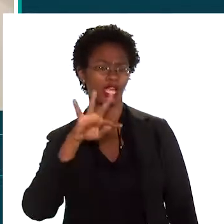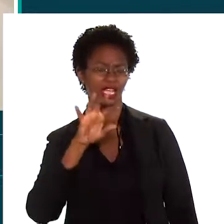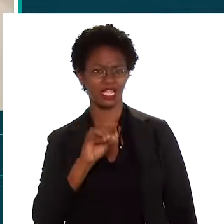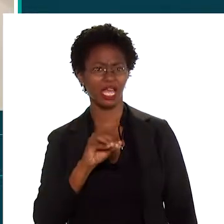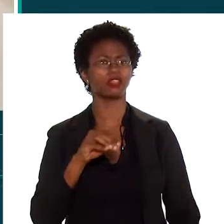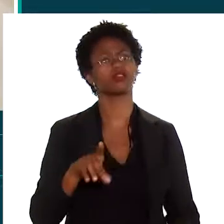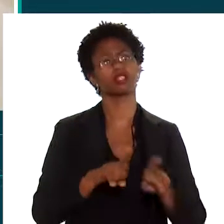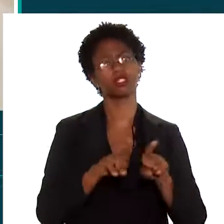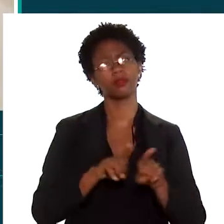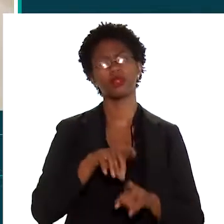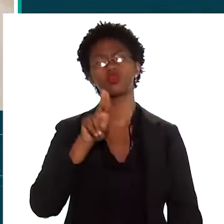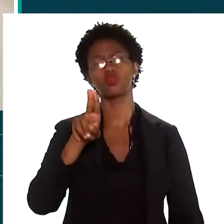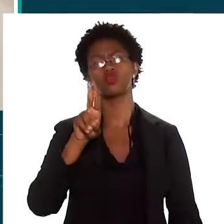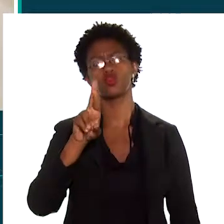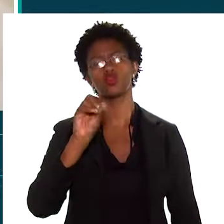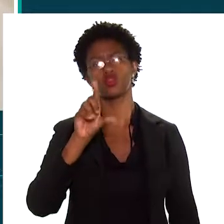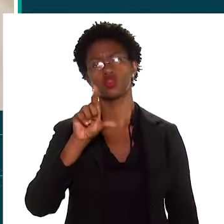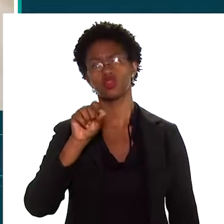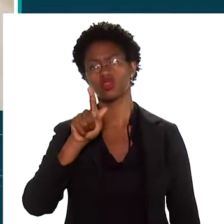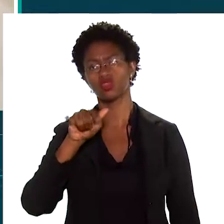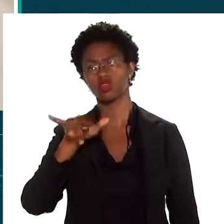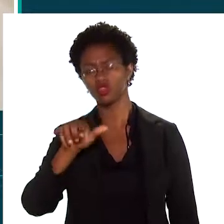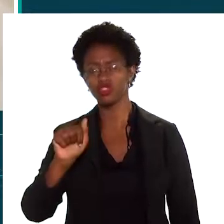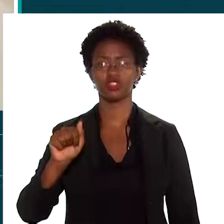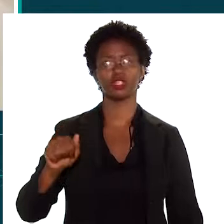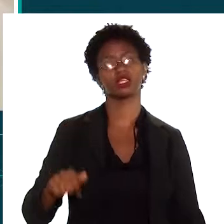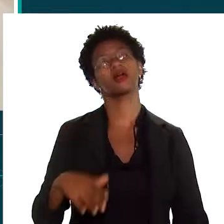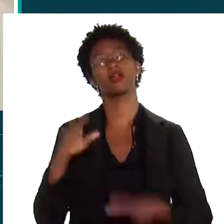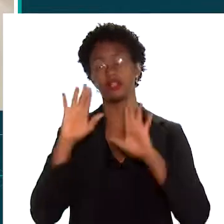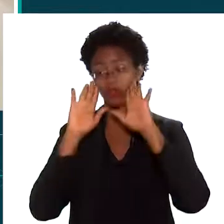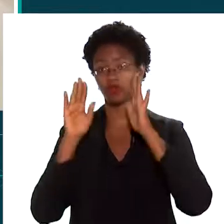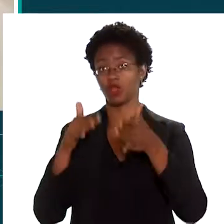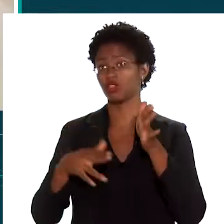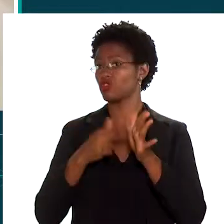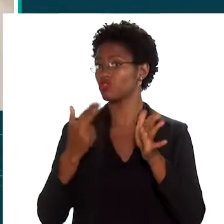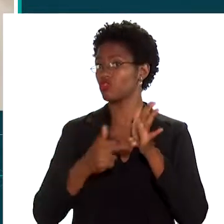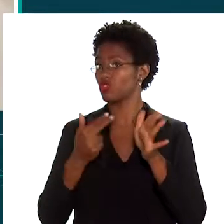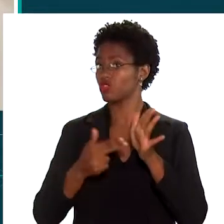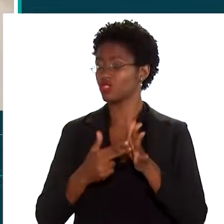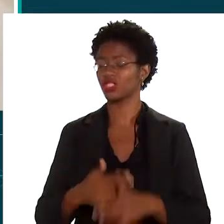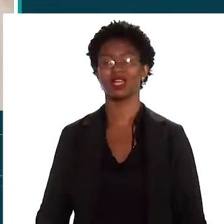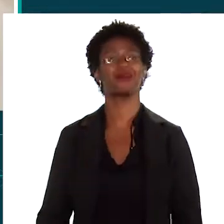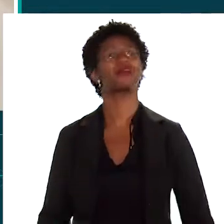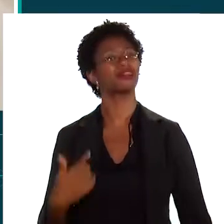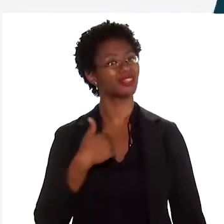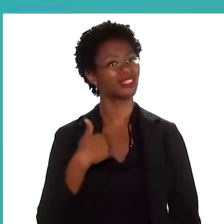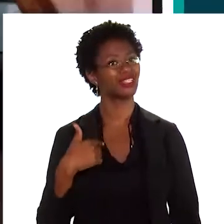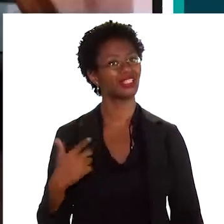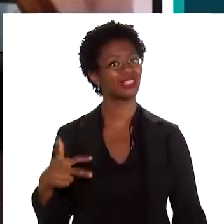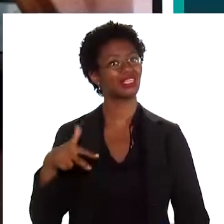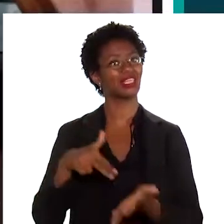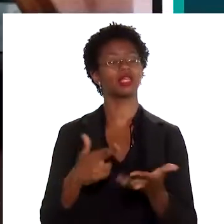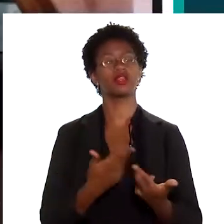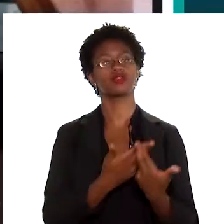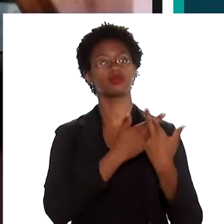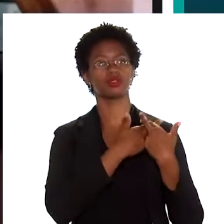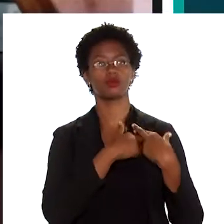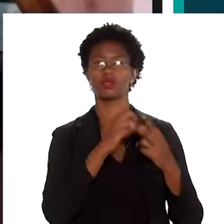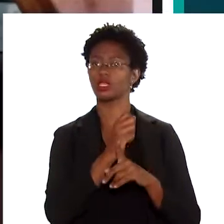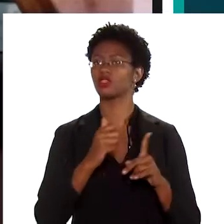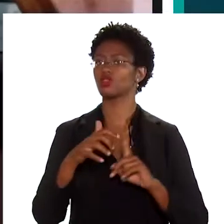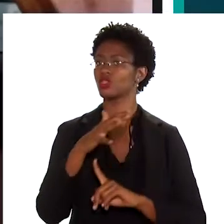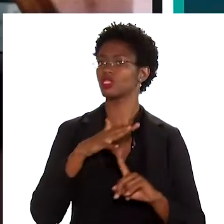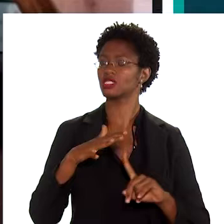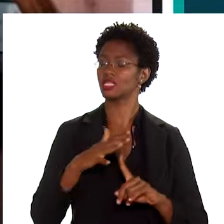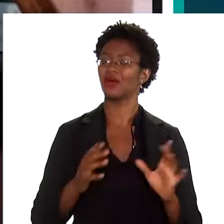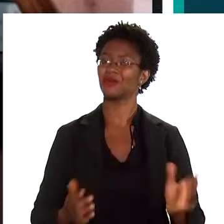Renato Faria, urologista, especialista em uro-oncologia e cirurgia minimamente invasiva. Eu sou Ricardo Brasil